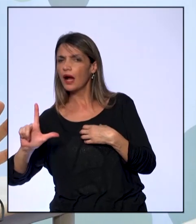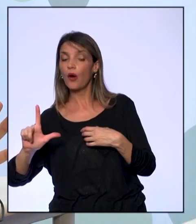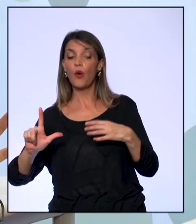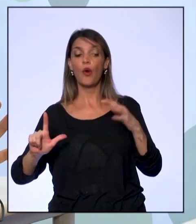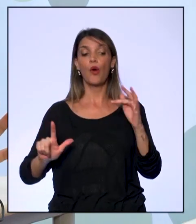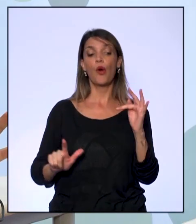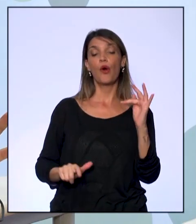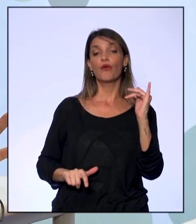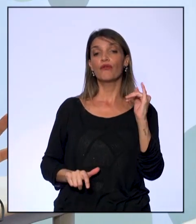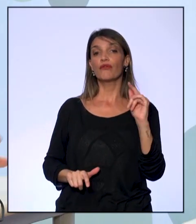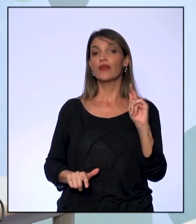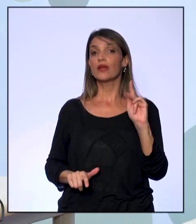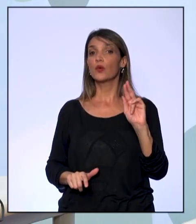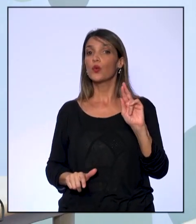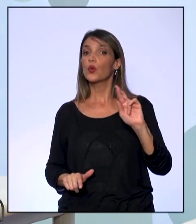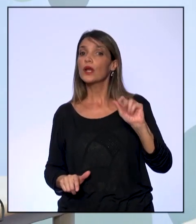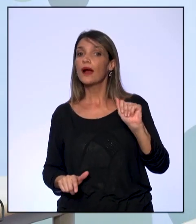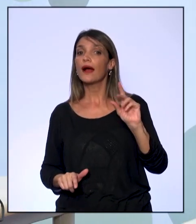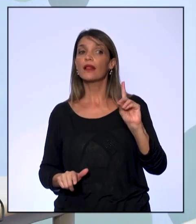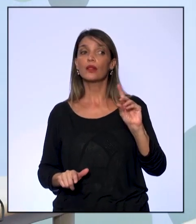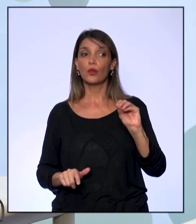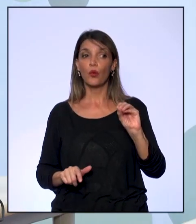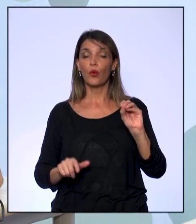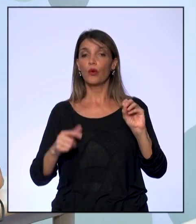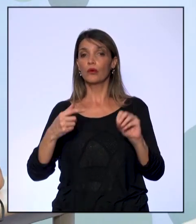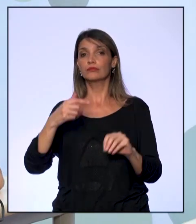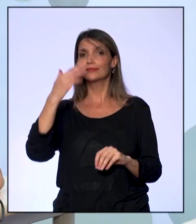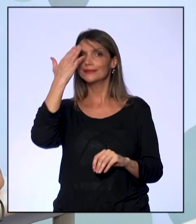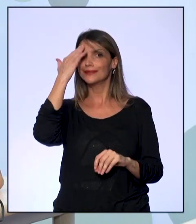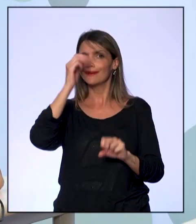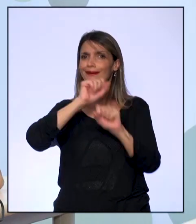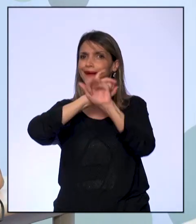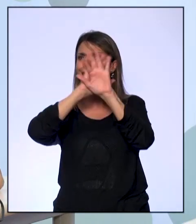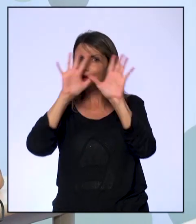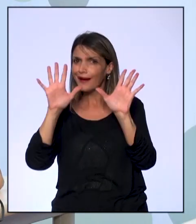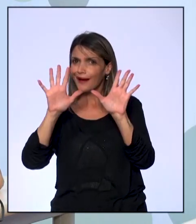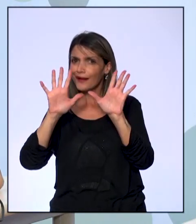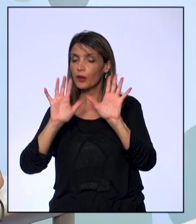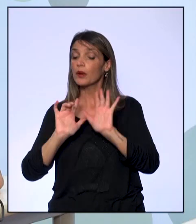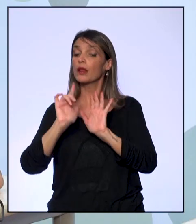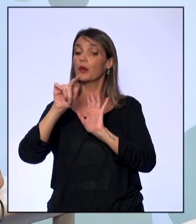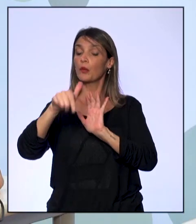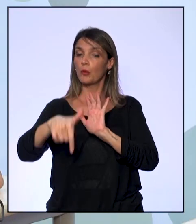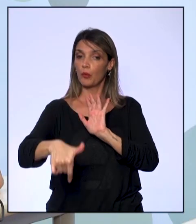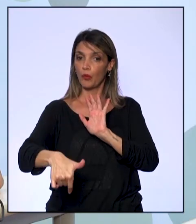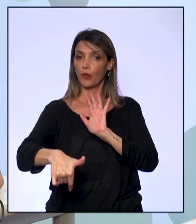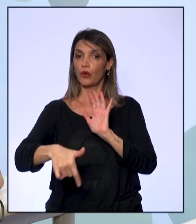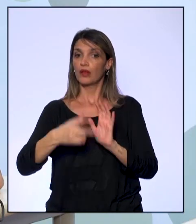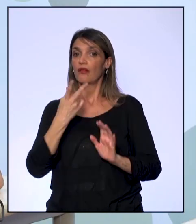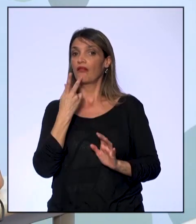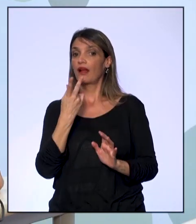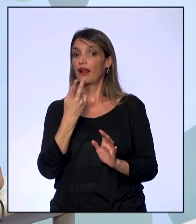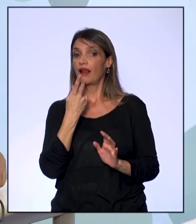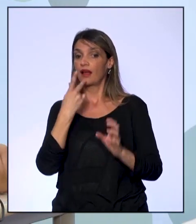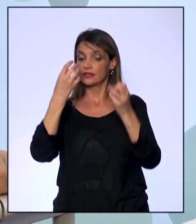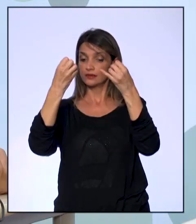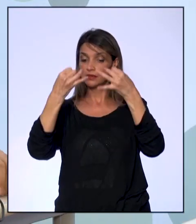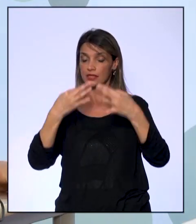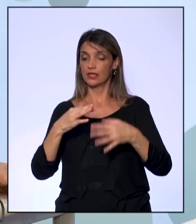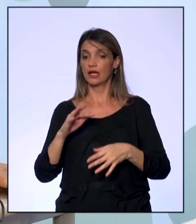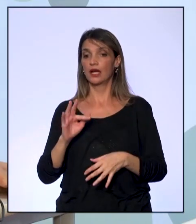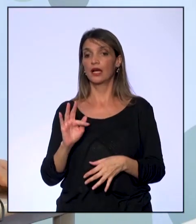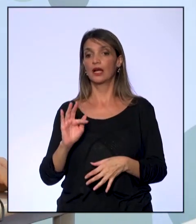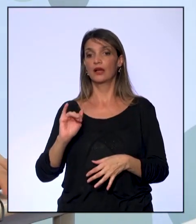então isso tem que estar muito bem claro para você para nós podemos agora entrar no nosso assunto que é a figuras um